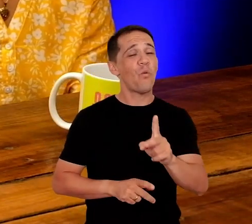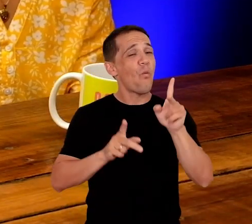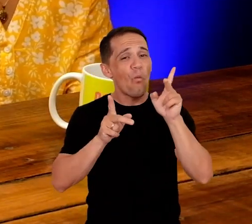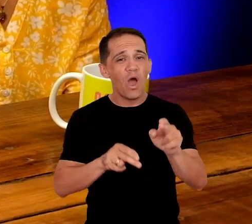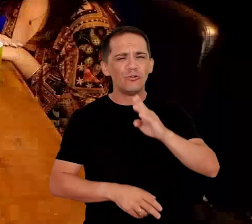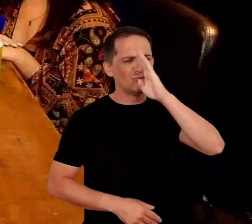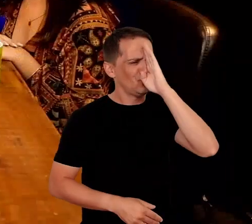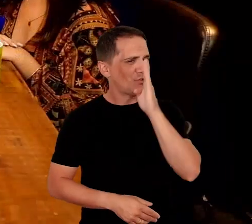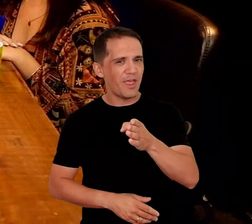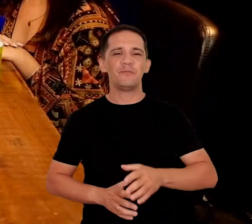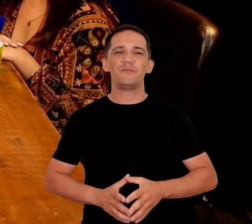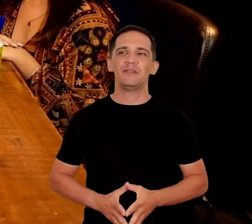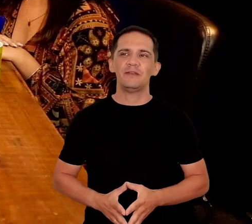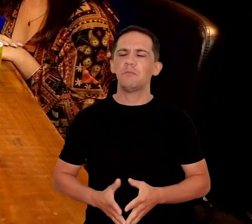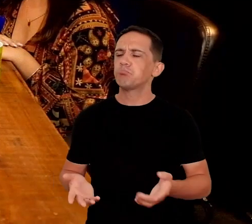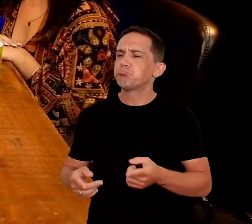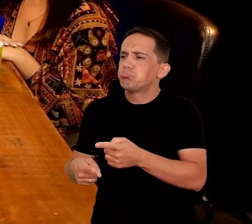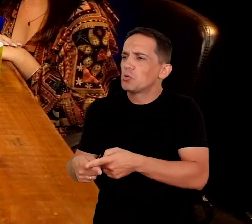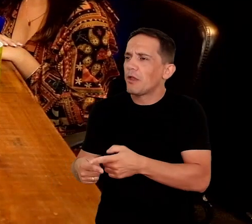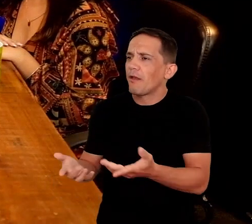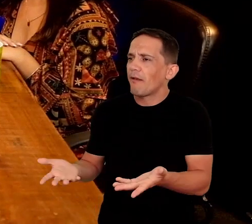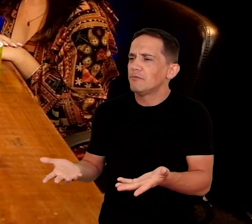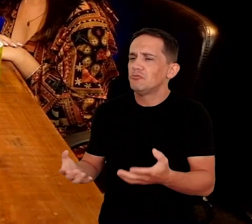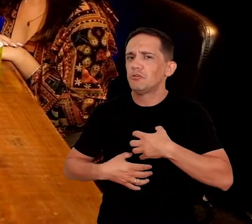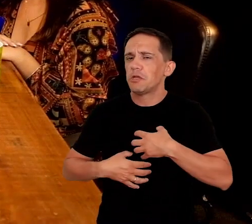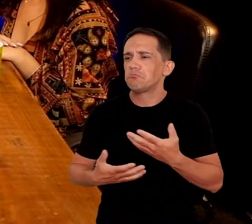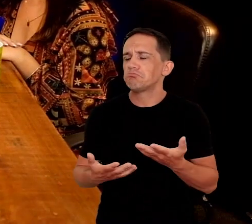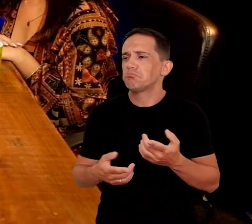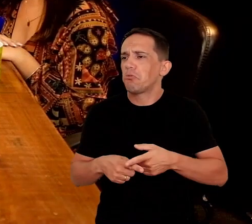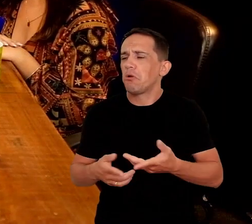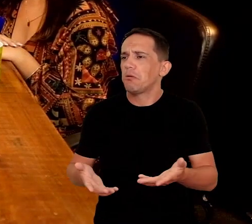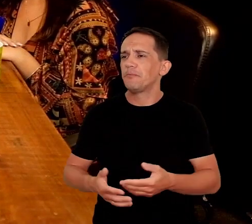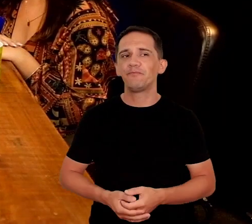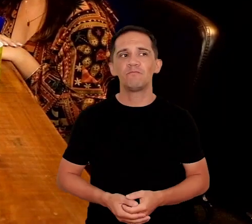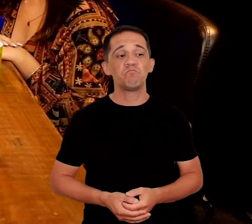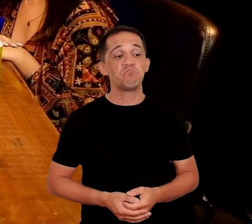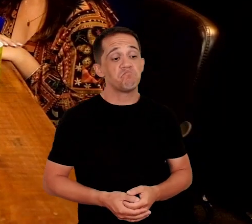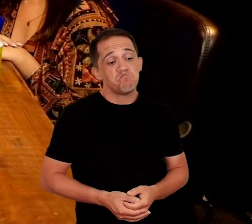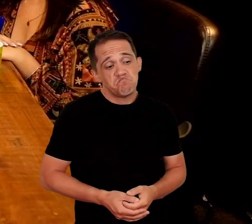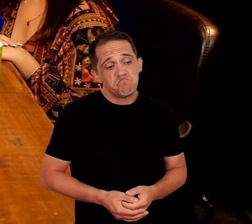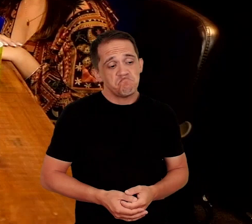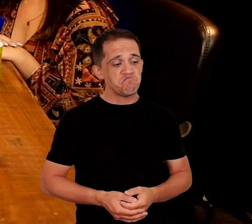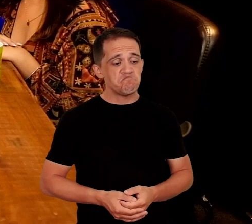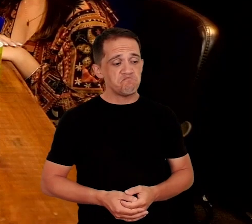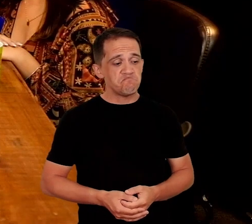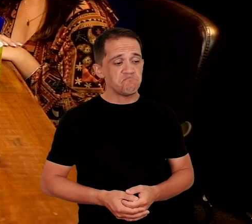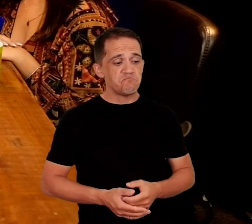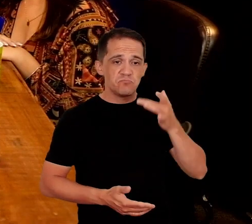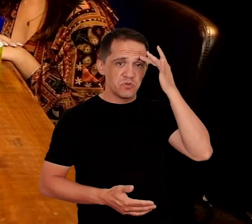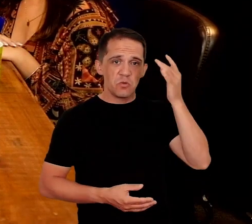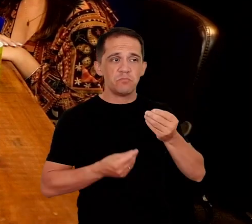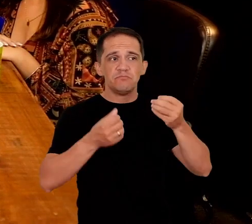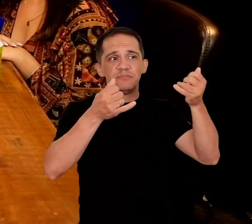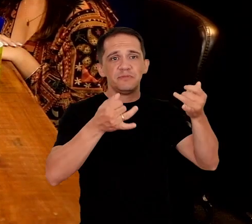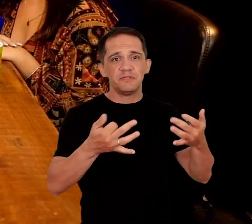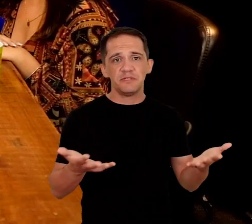por que será? Por que vocês acham que tem essa característica? Olha, não sei Não sabe. exatamente dizer assim, né? Como disse uma pessoa Cultura.